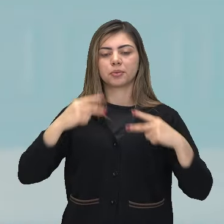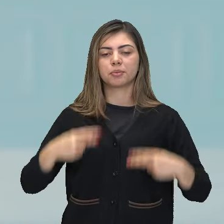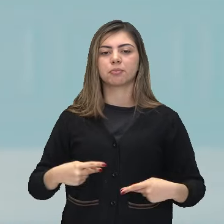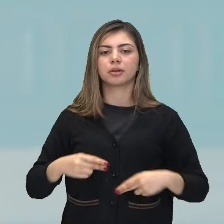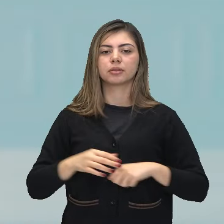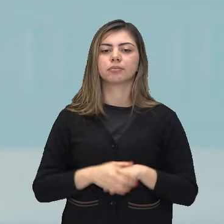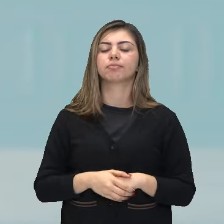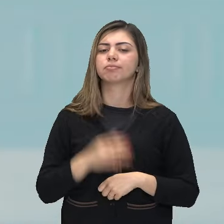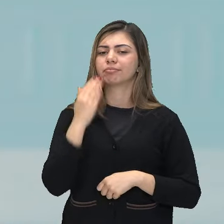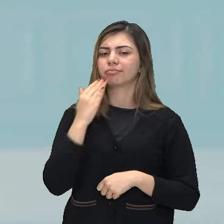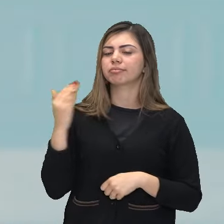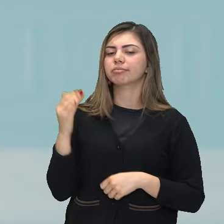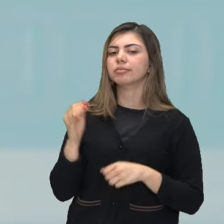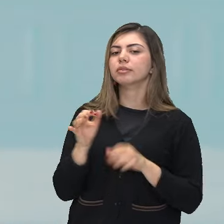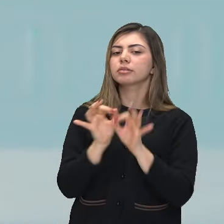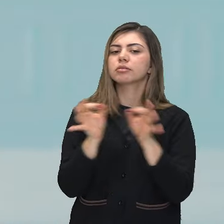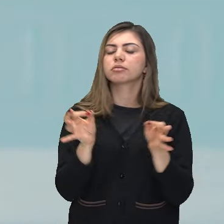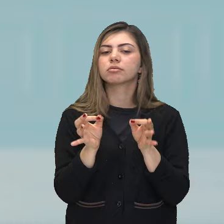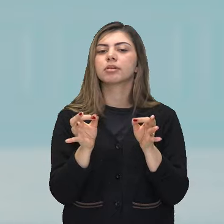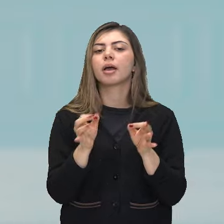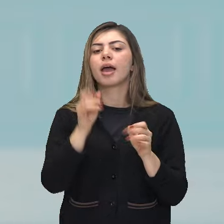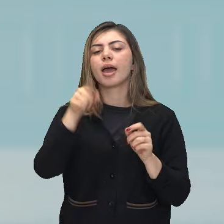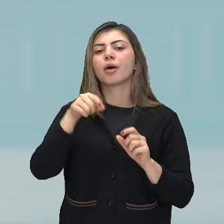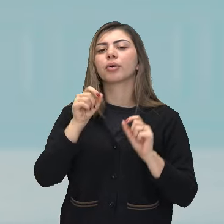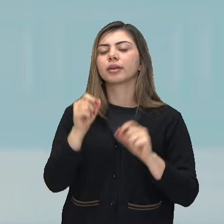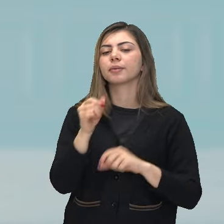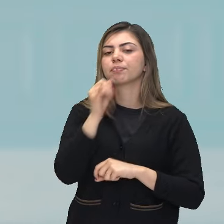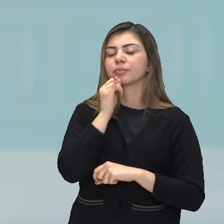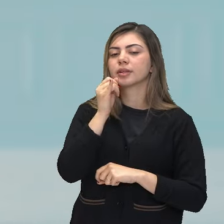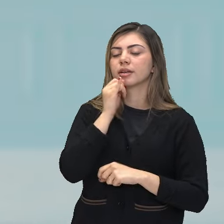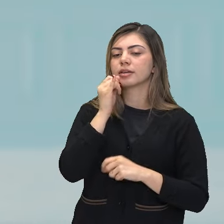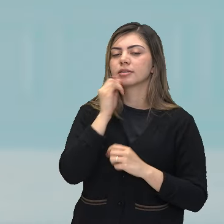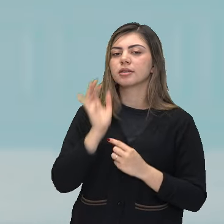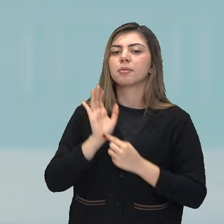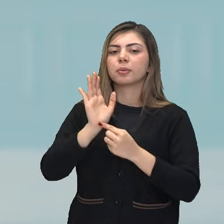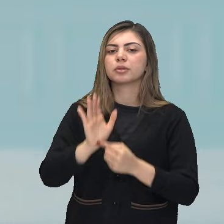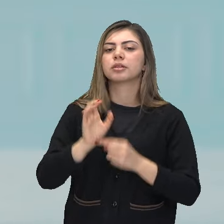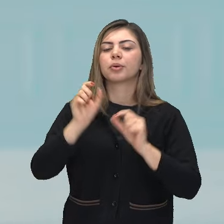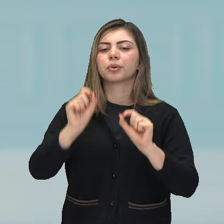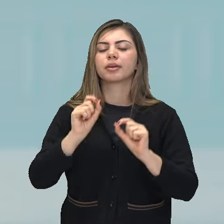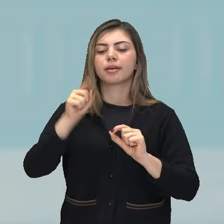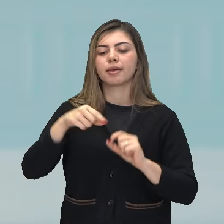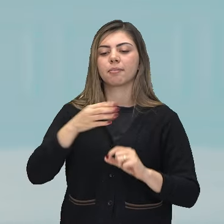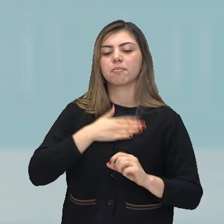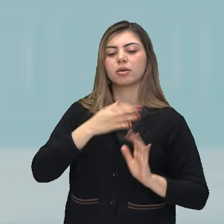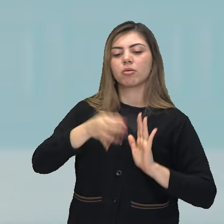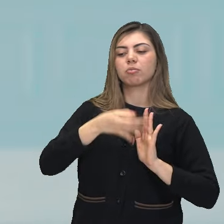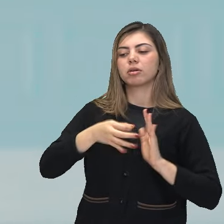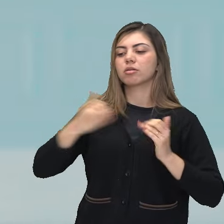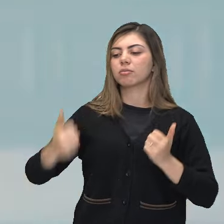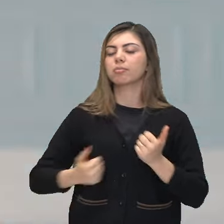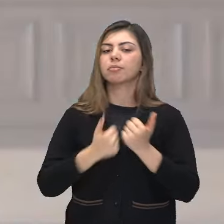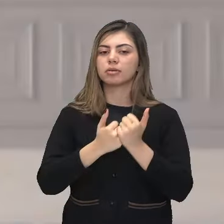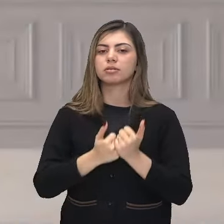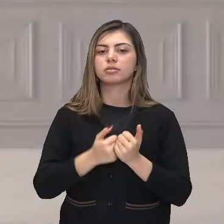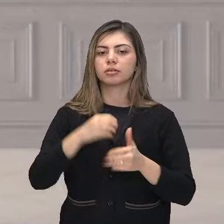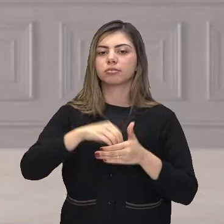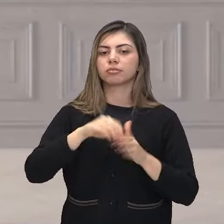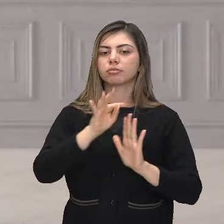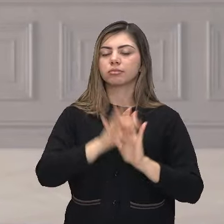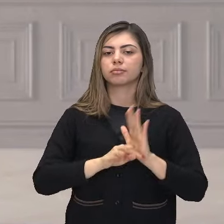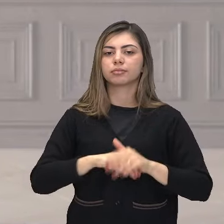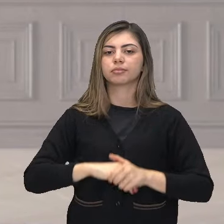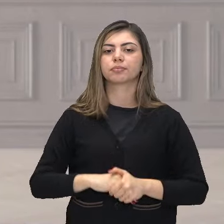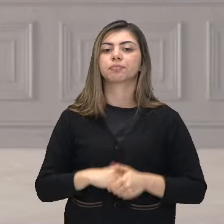exemplificação envolve o uso de exemplos específicos para ilustrar e reforçar os argumentos apresentados no texto